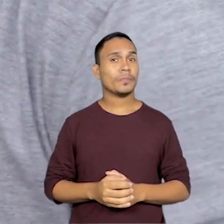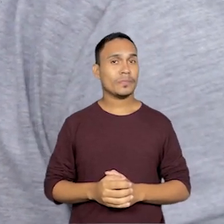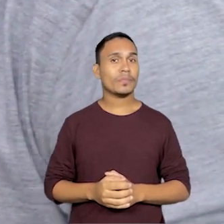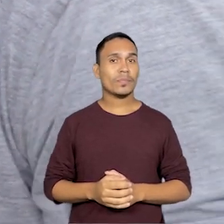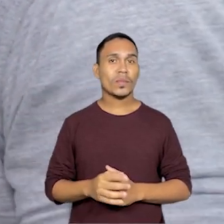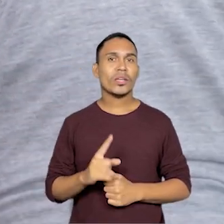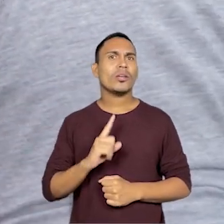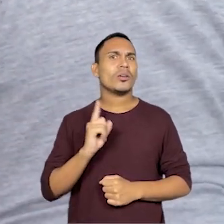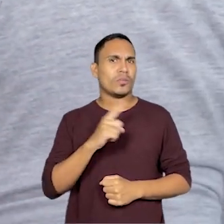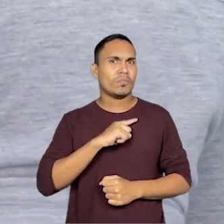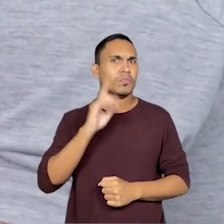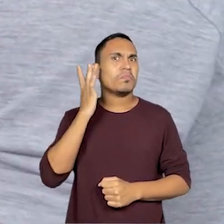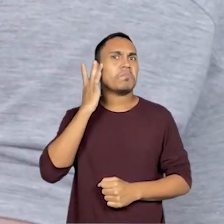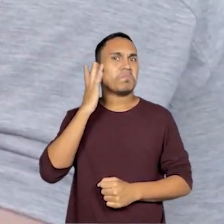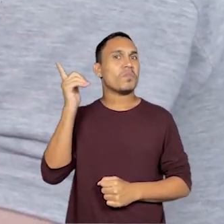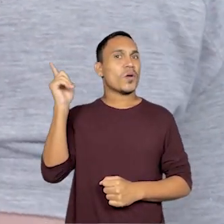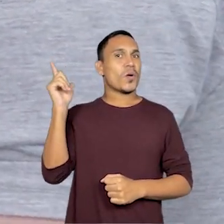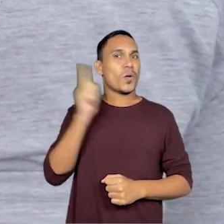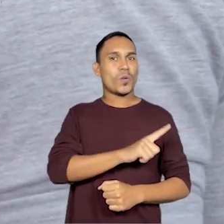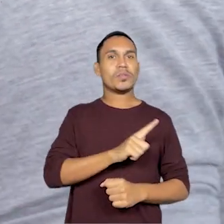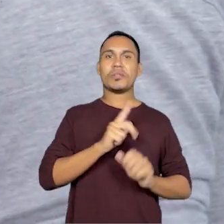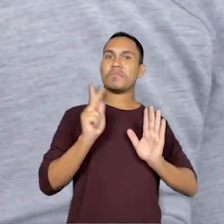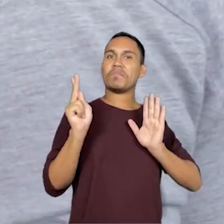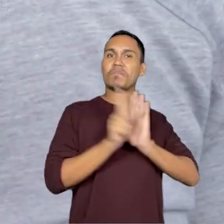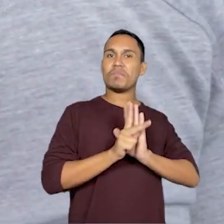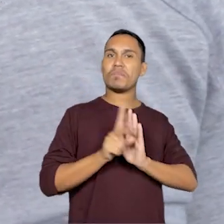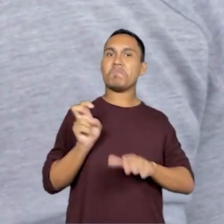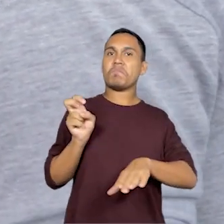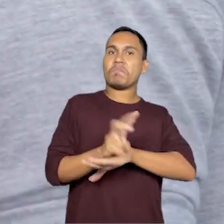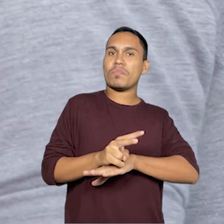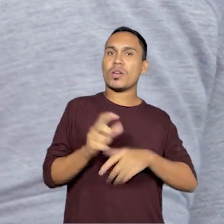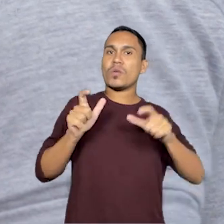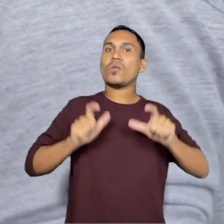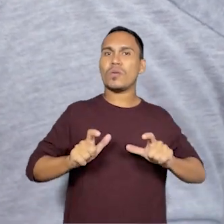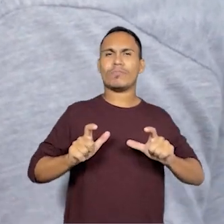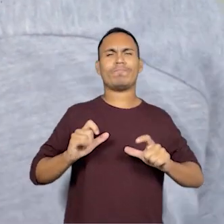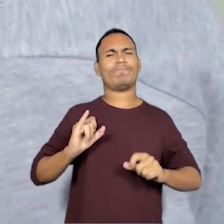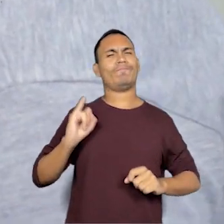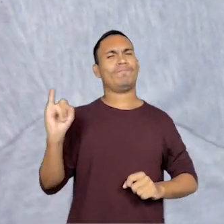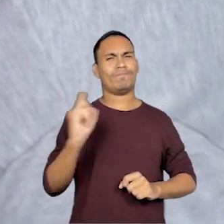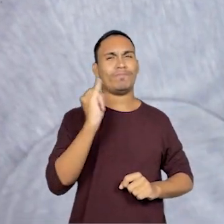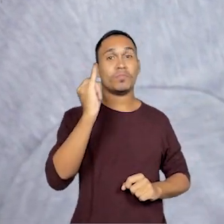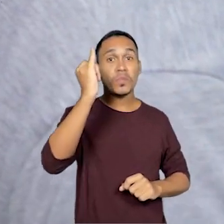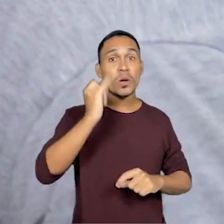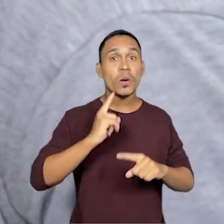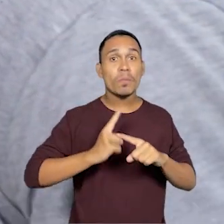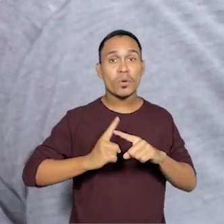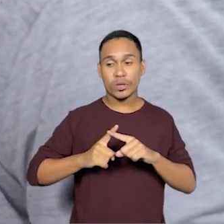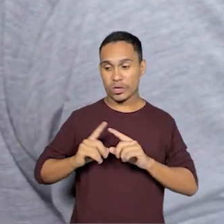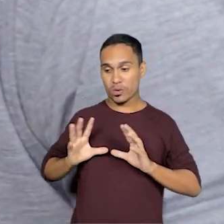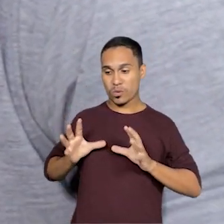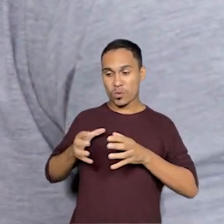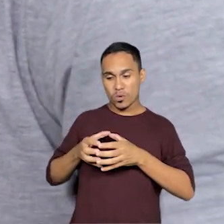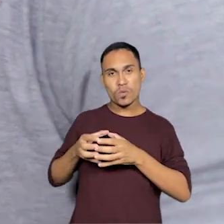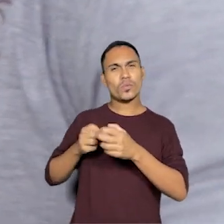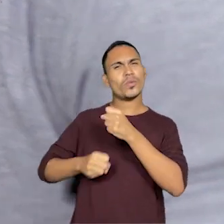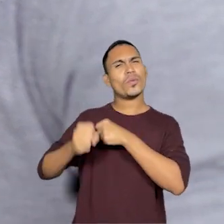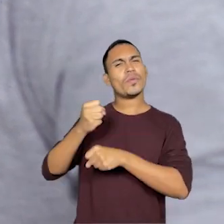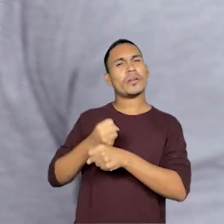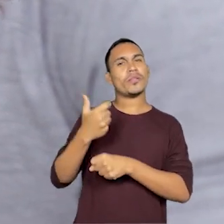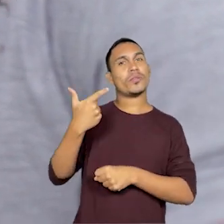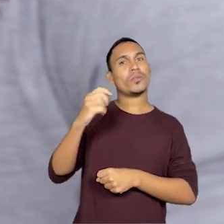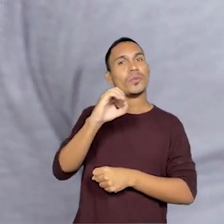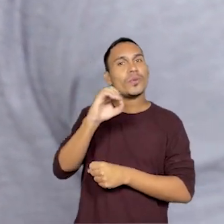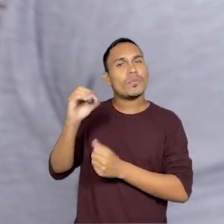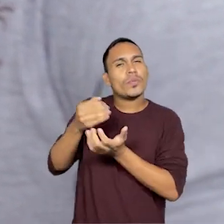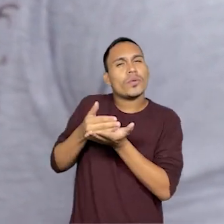gente, acho que conseguir um espaço, ter uma base, foi fundamental. Porque quando o grupo nasceu em 2000, ele tinha uma missão muito